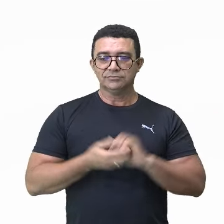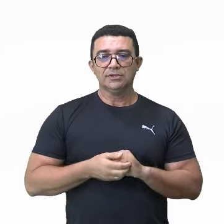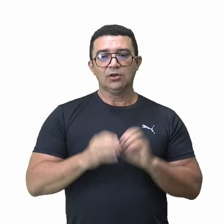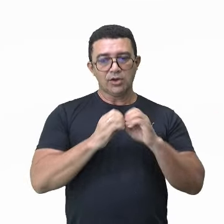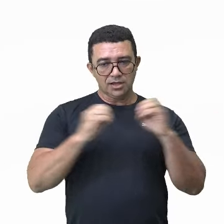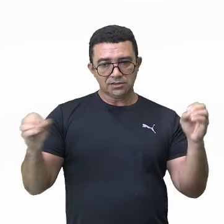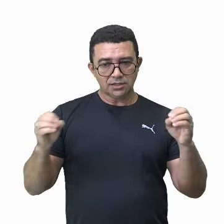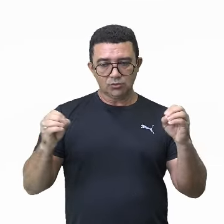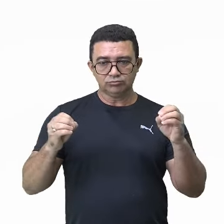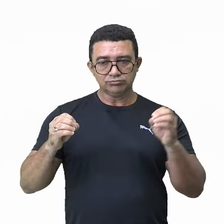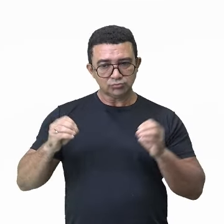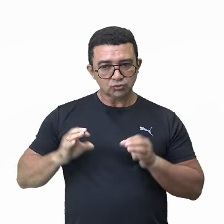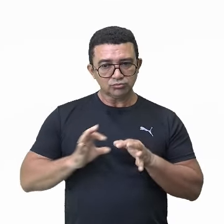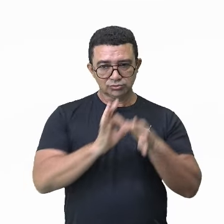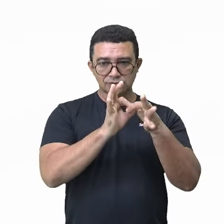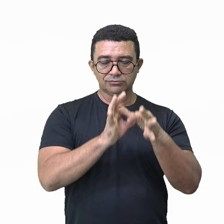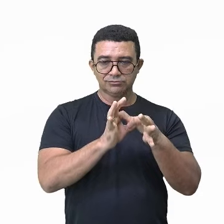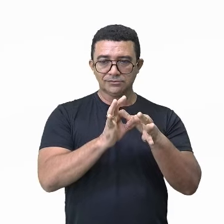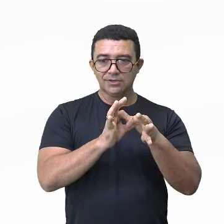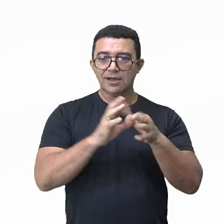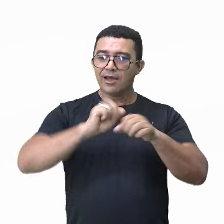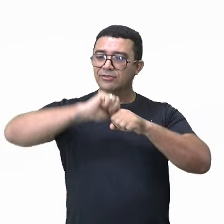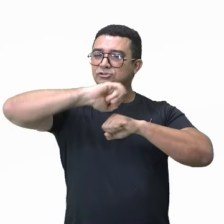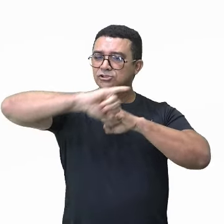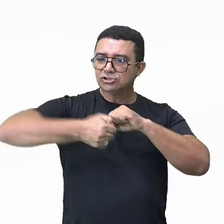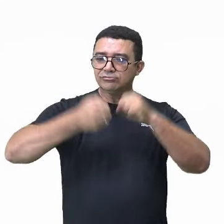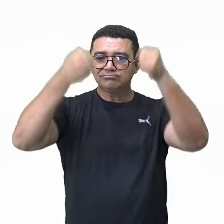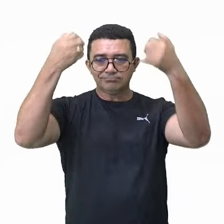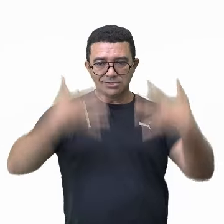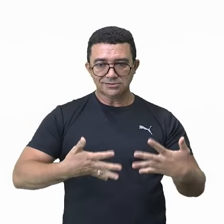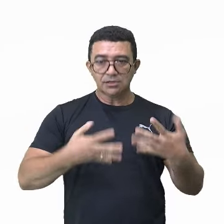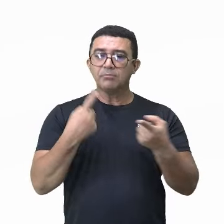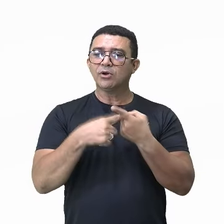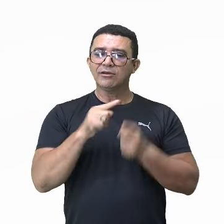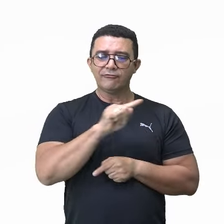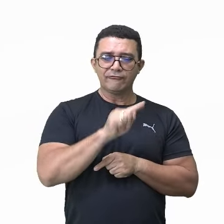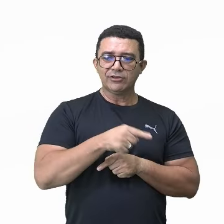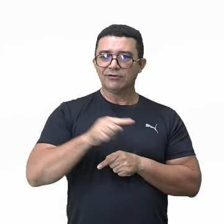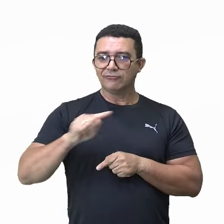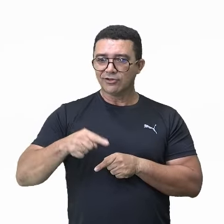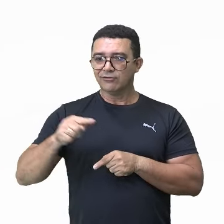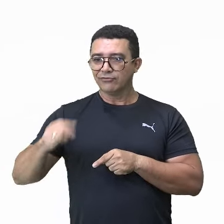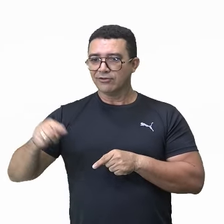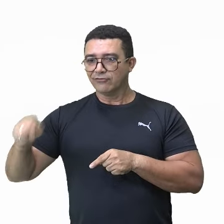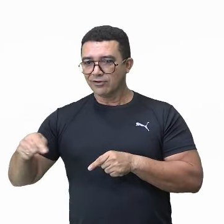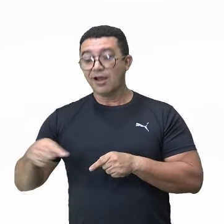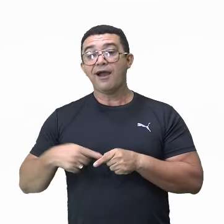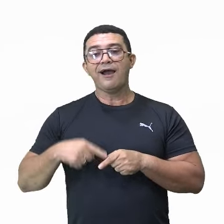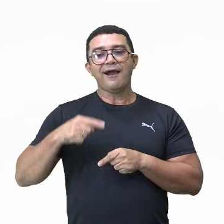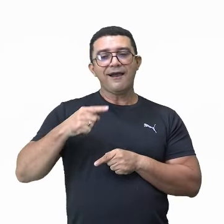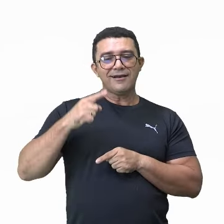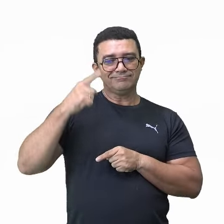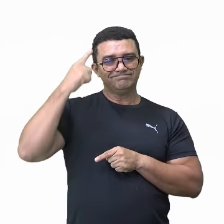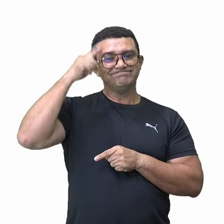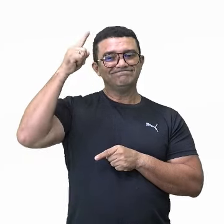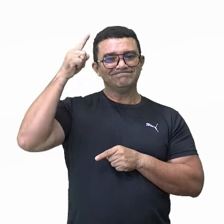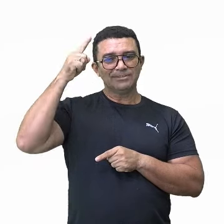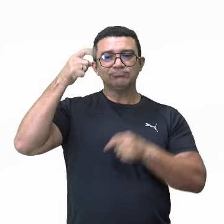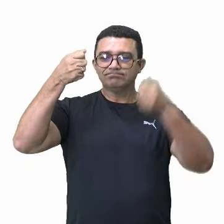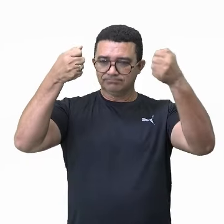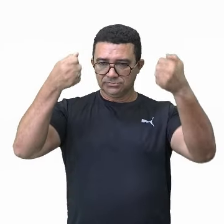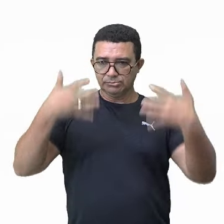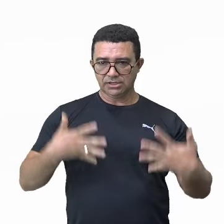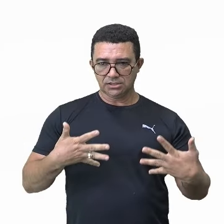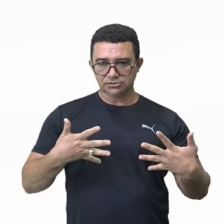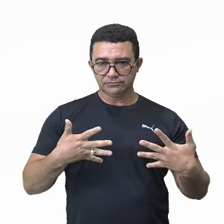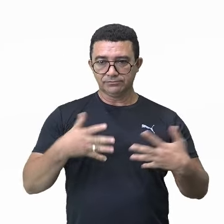subordinada adjetiva explicativa ela vem por vírgulas né no caso ela vem separada por vírgulas então só